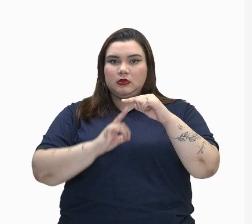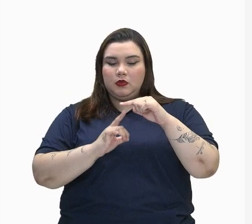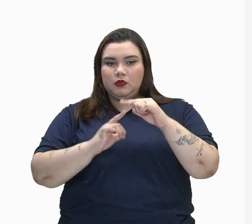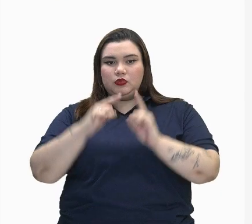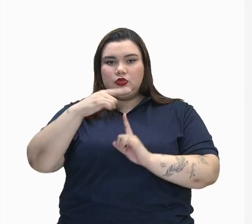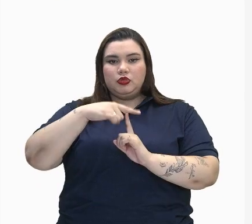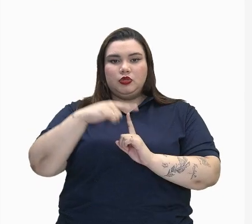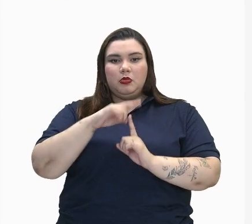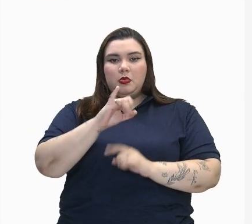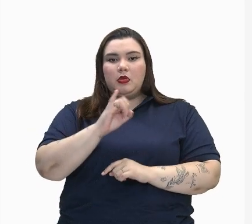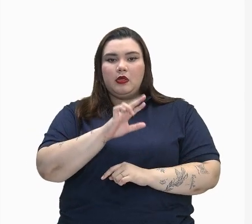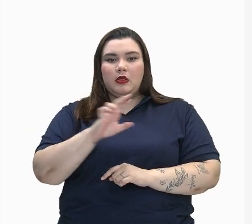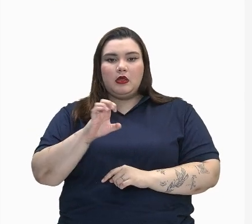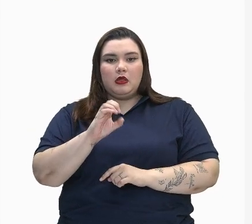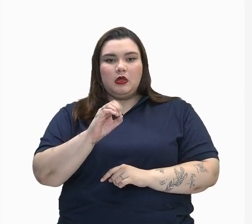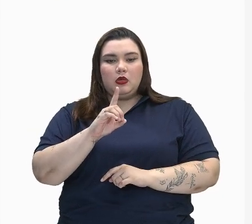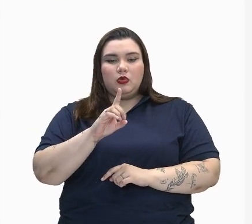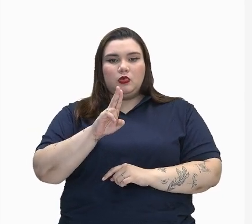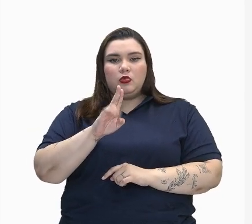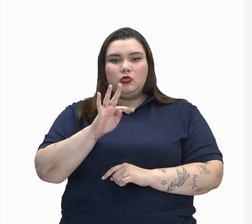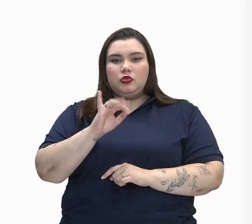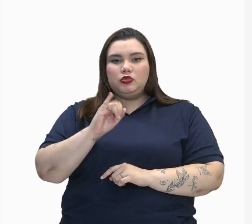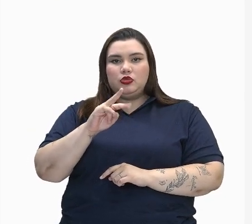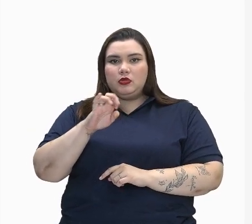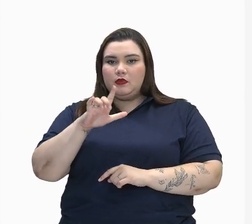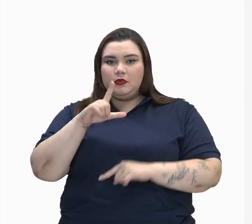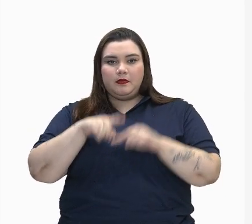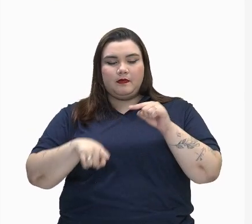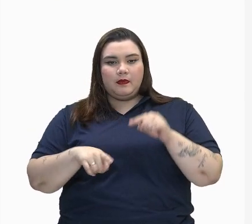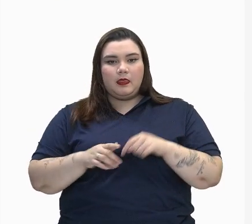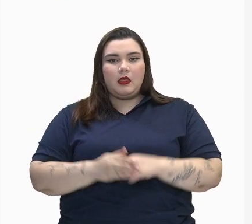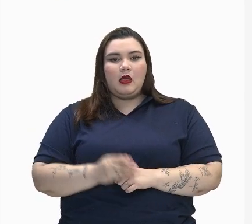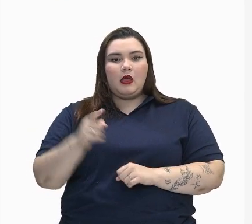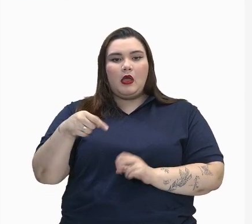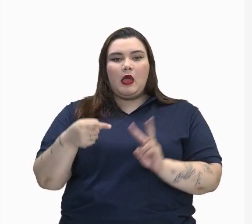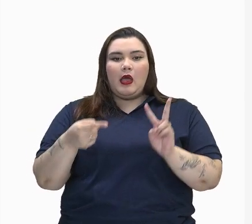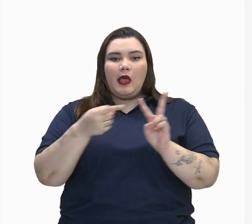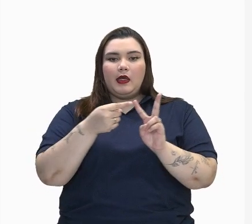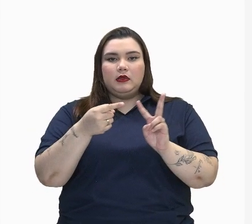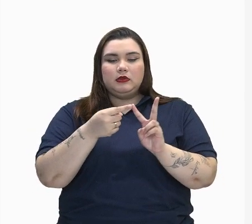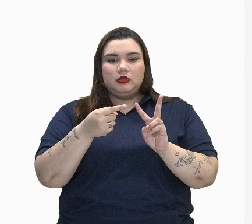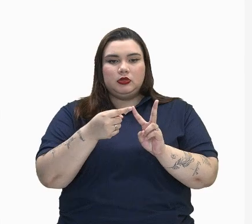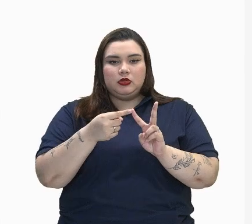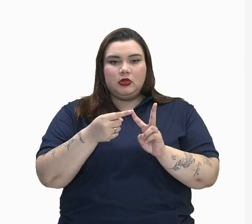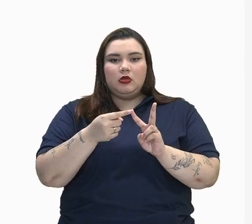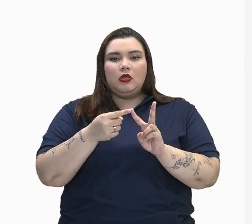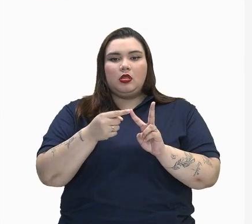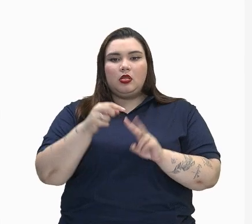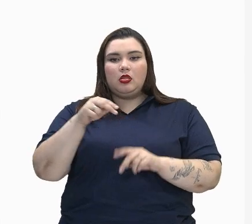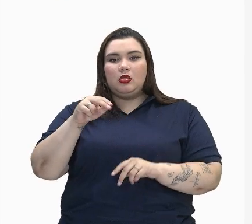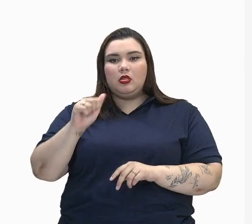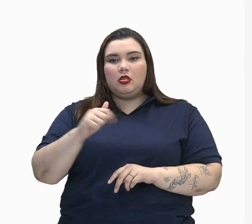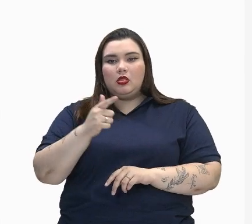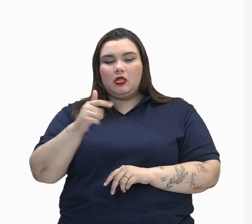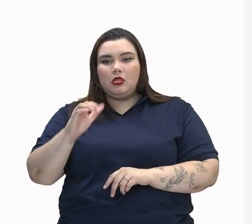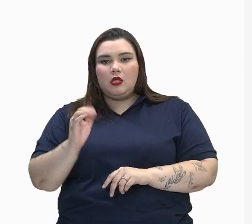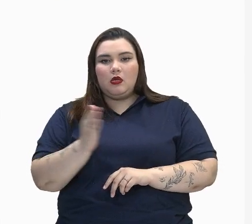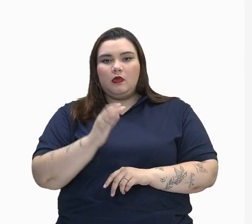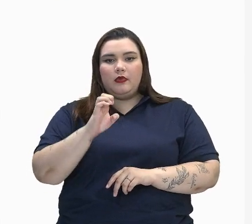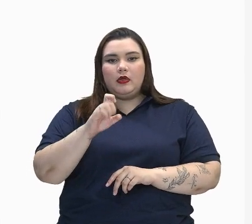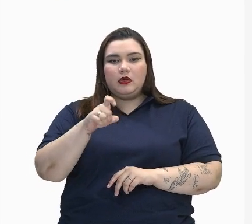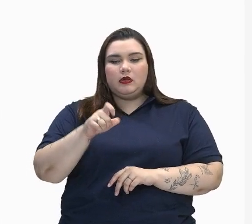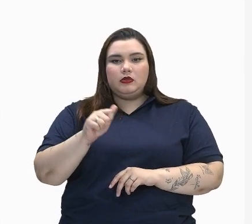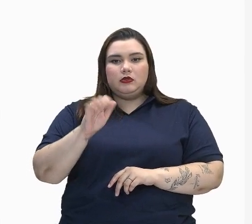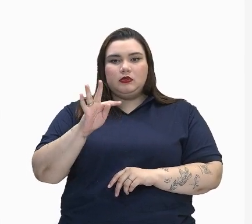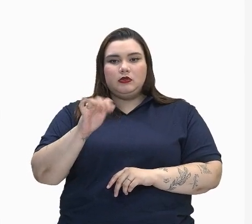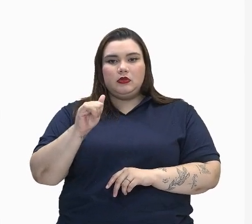são esses números? Esses números, eles são as raízes não exatas, como vocês podem ver aqui, ó, bolinha dos irracionais. Ó,